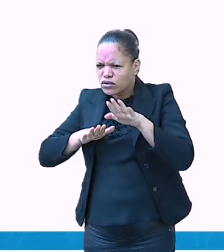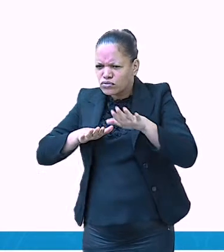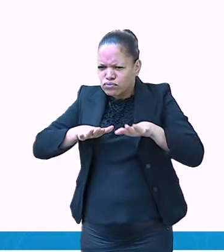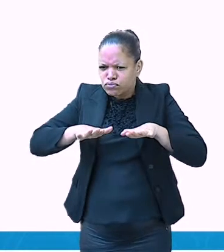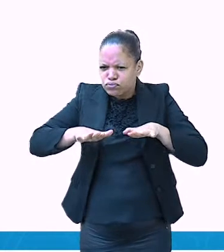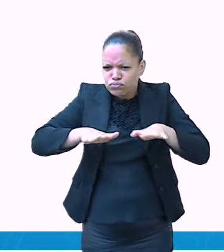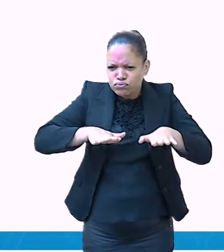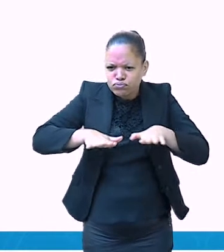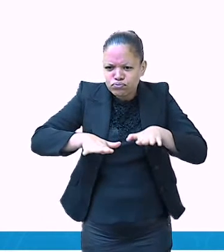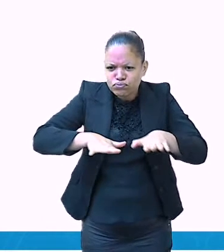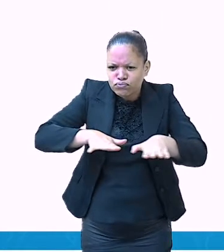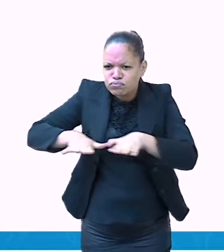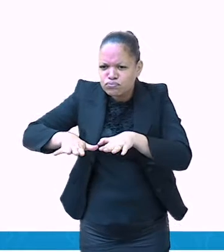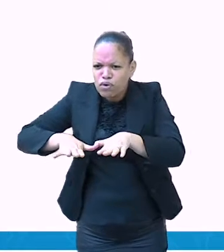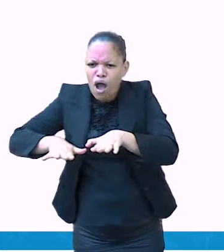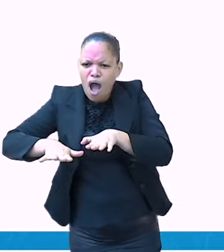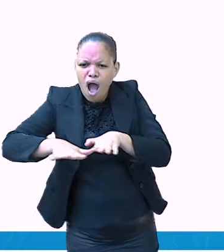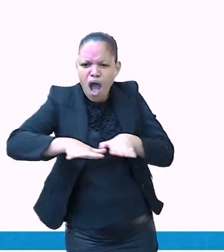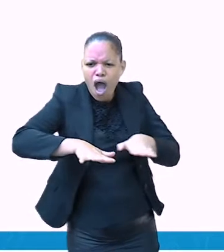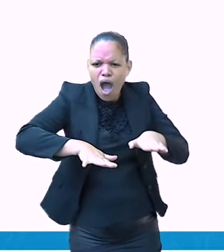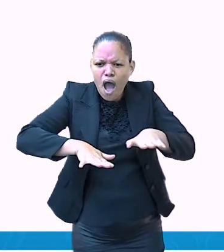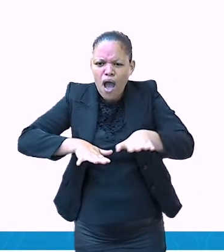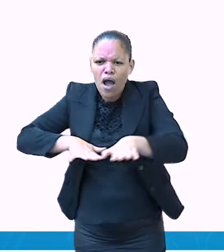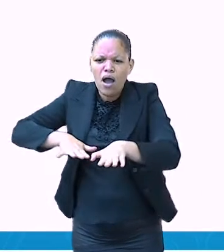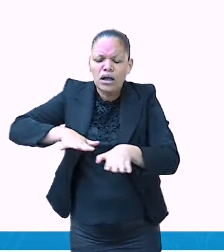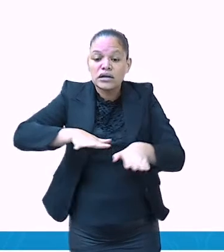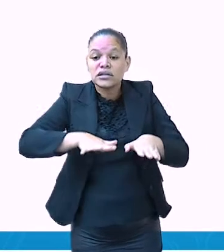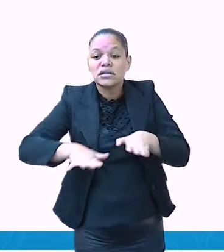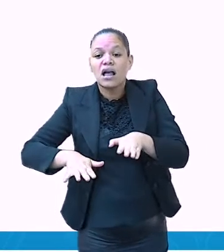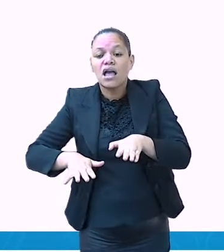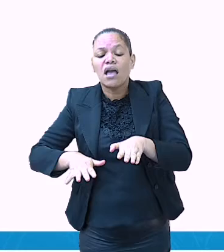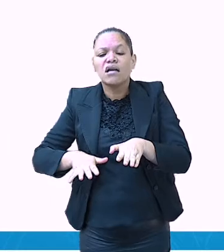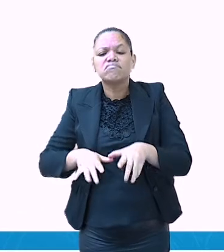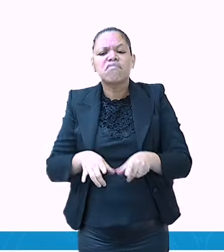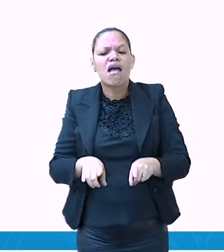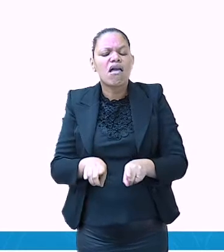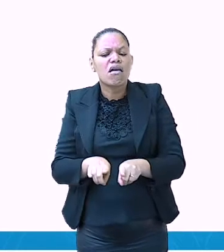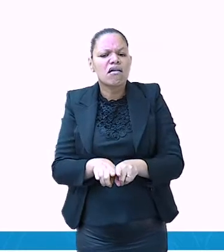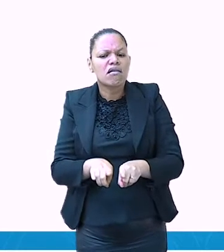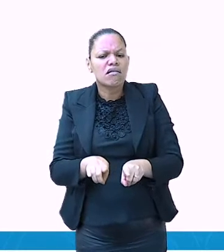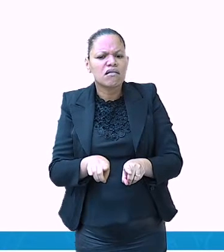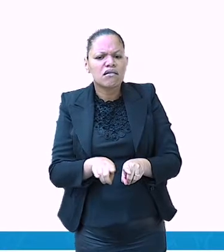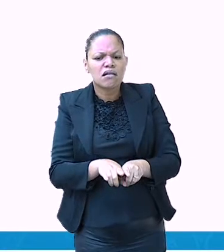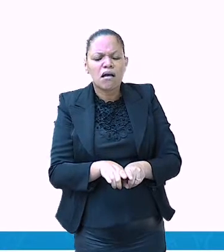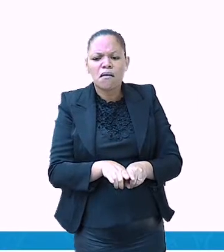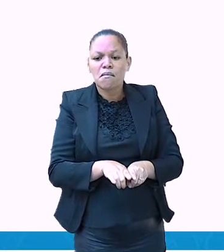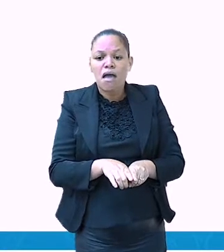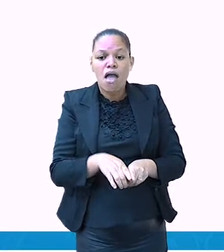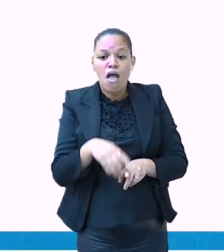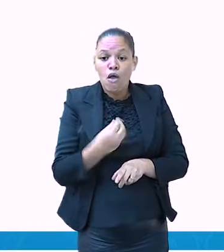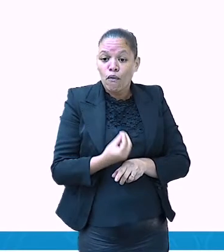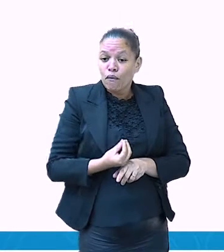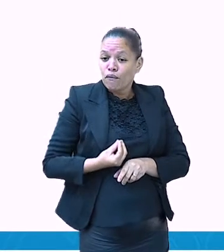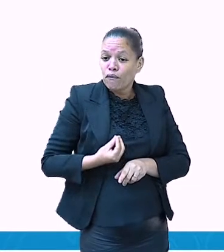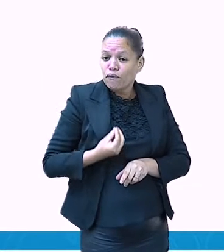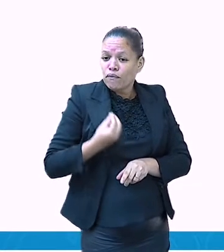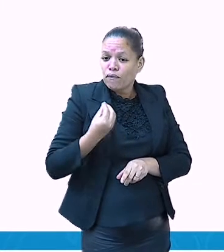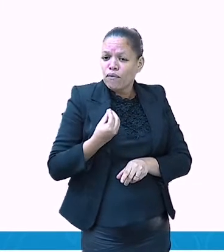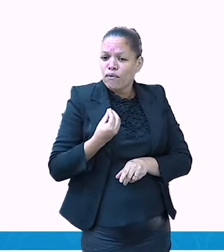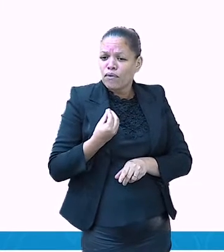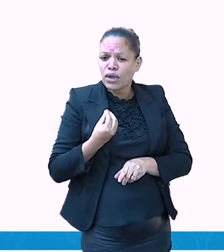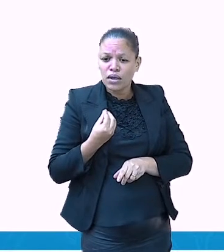são animais que se adaptaram muito bem a essa vida terrestre. Eles precisam